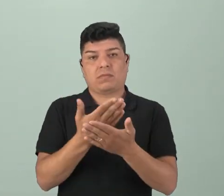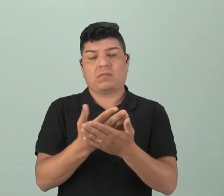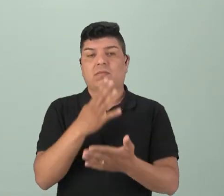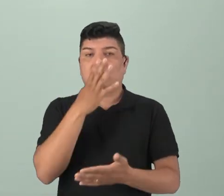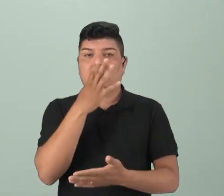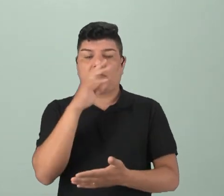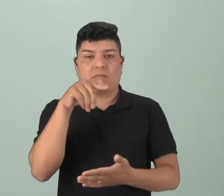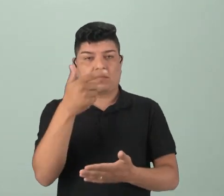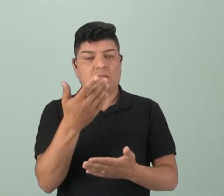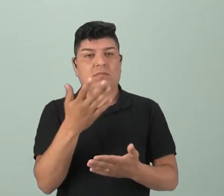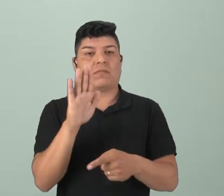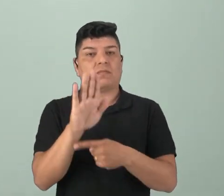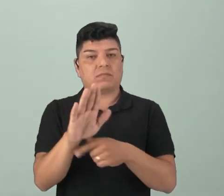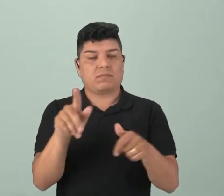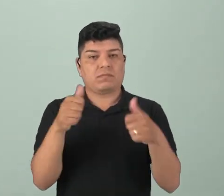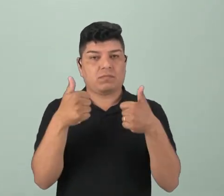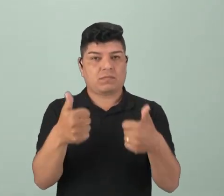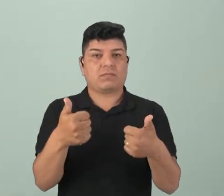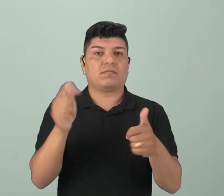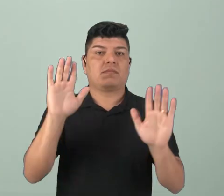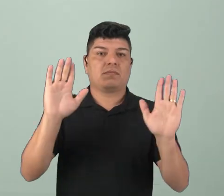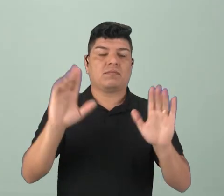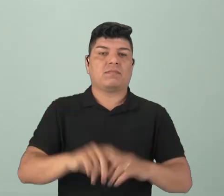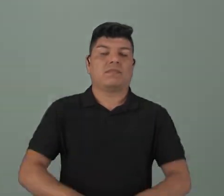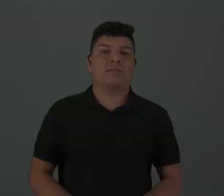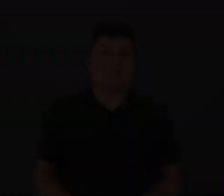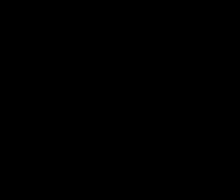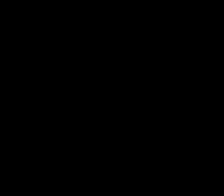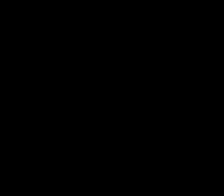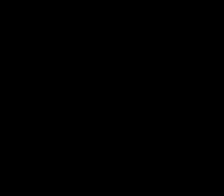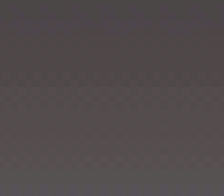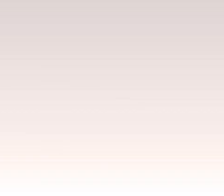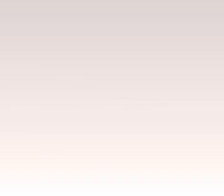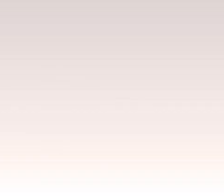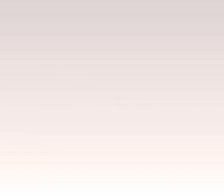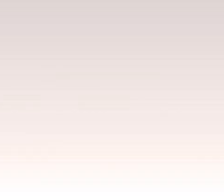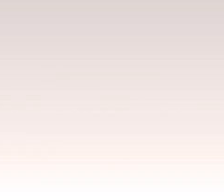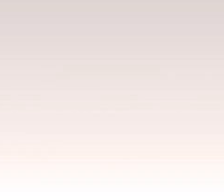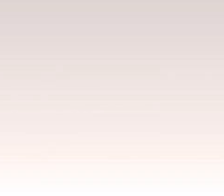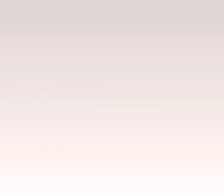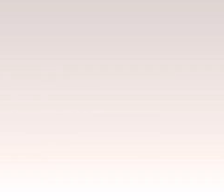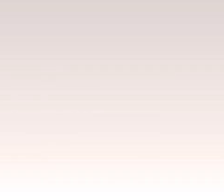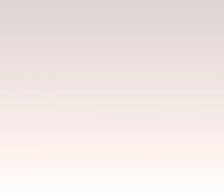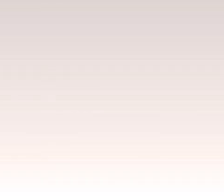essa aula, revejam outras que vai te ajudar, tá certo? Até a próxima!